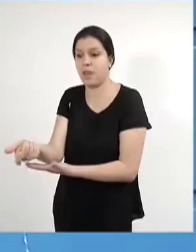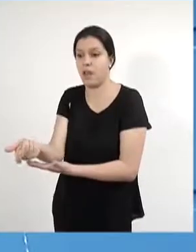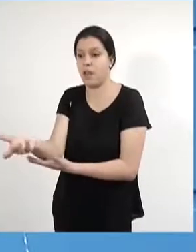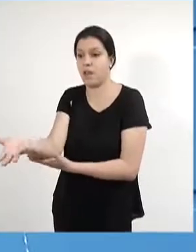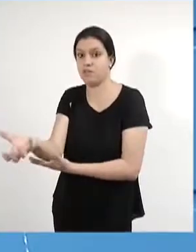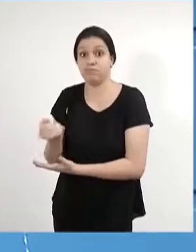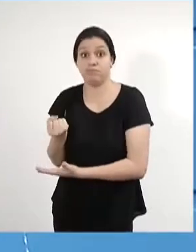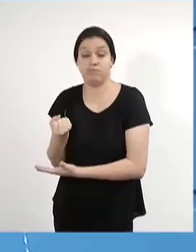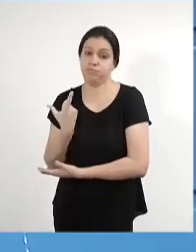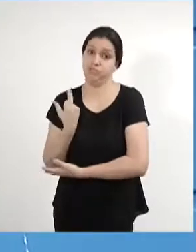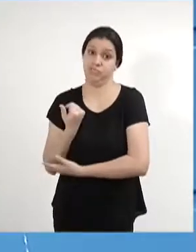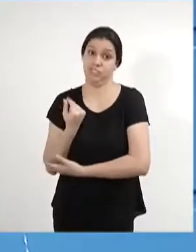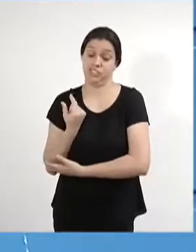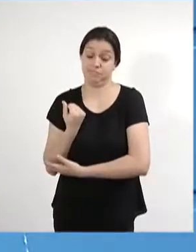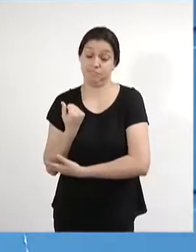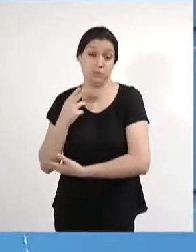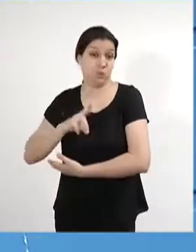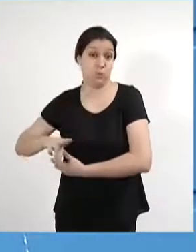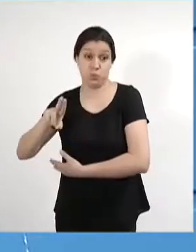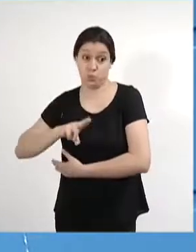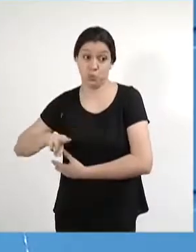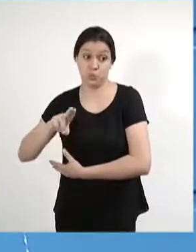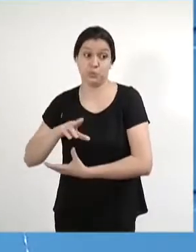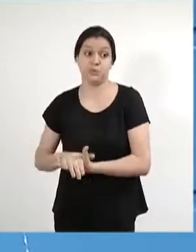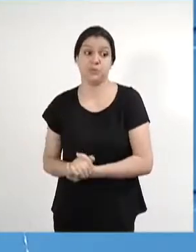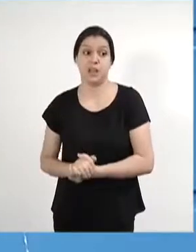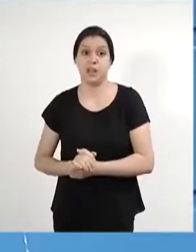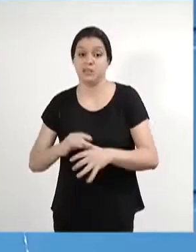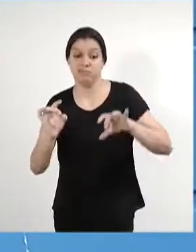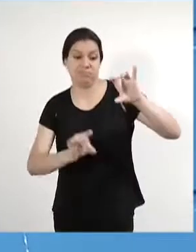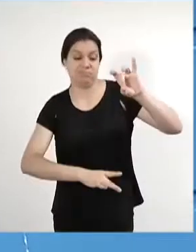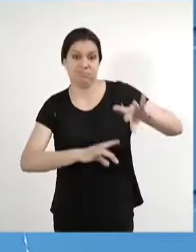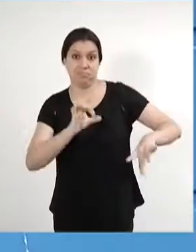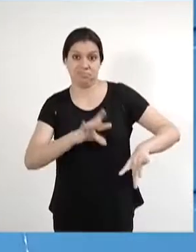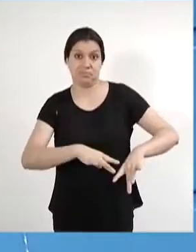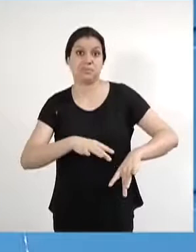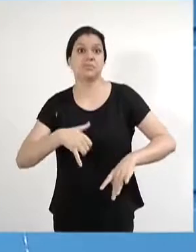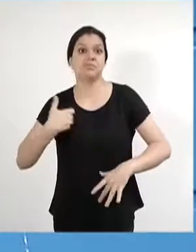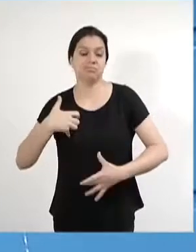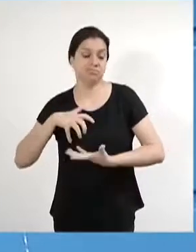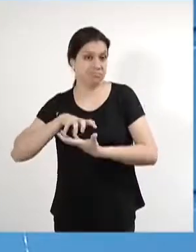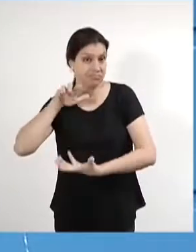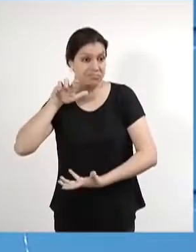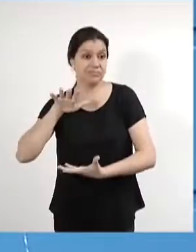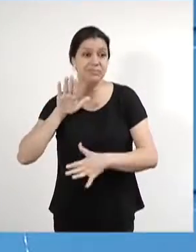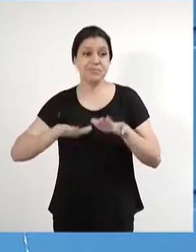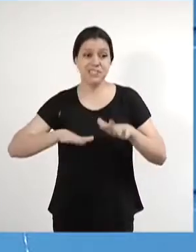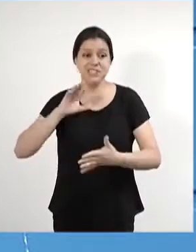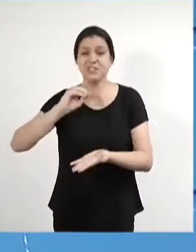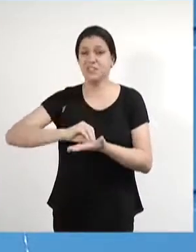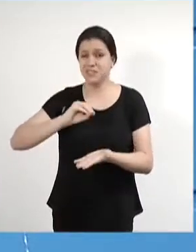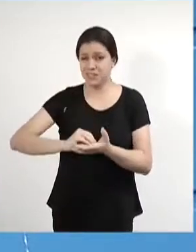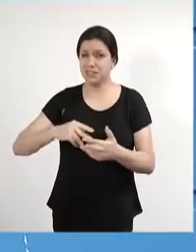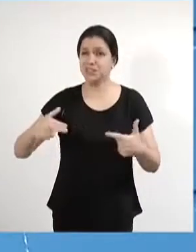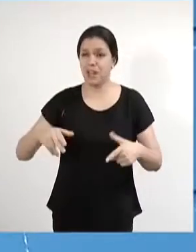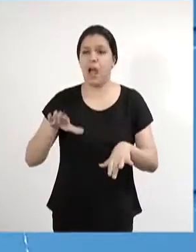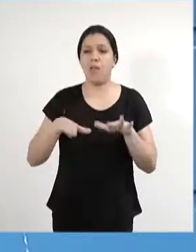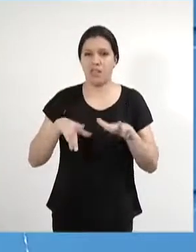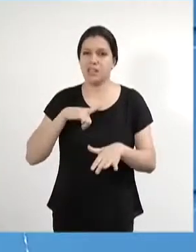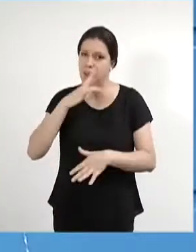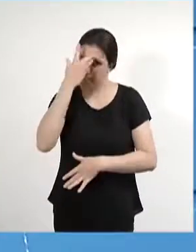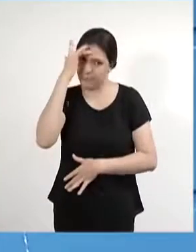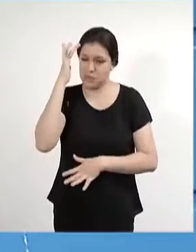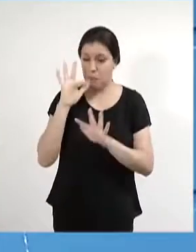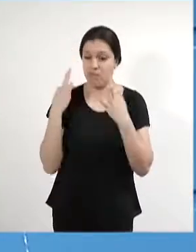e as condições de vida desses idosos são precárias. Muitas vezes eles são enganados pelos